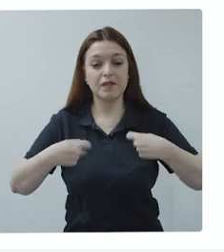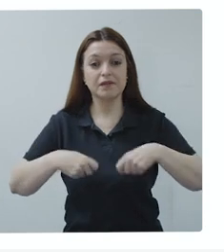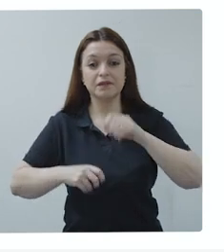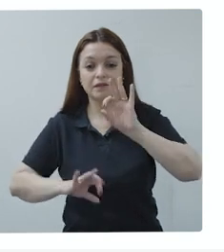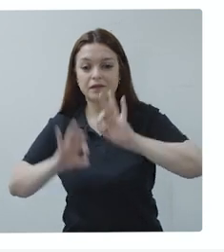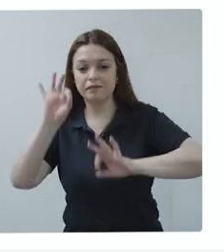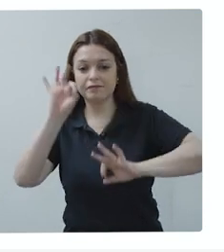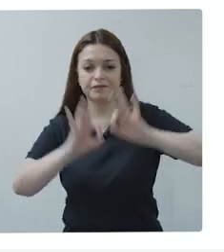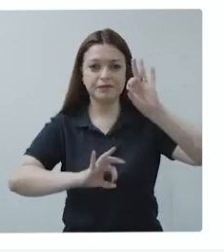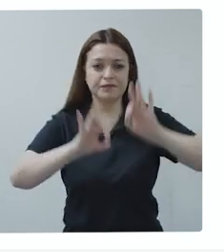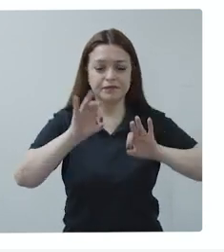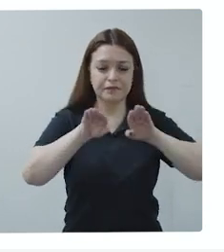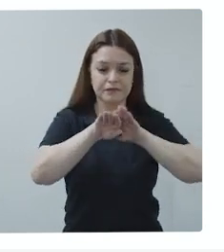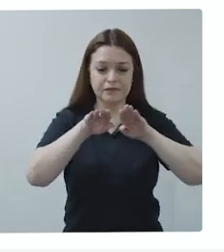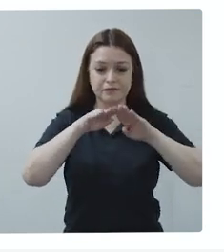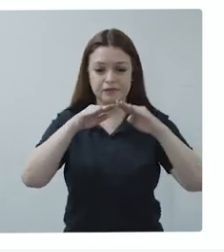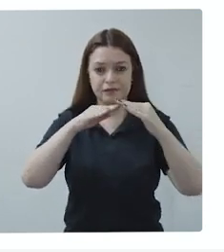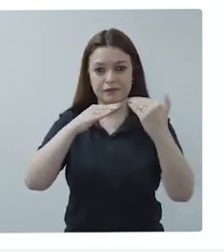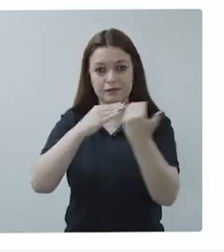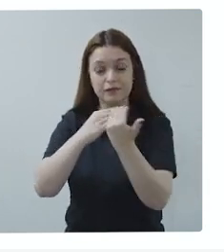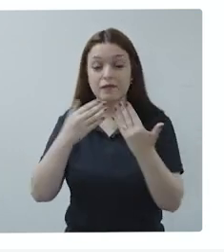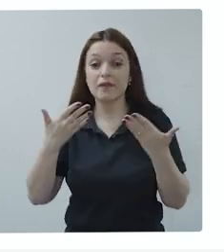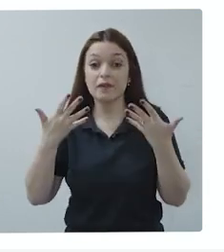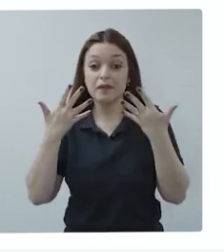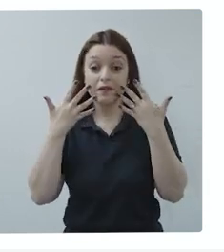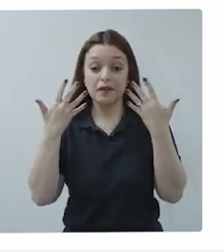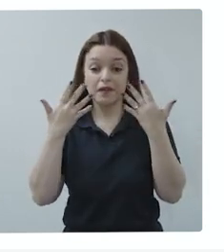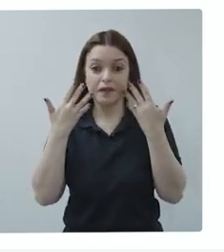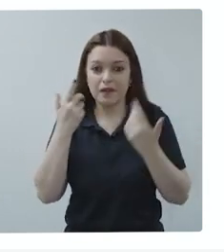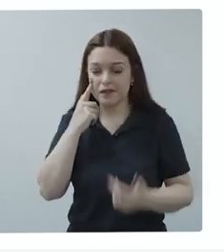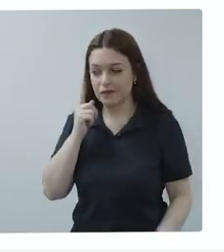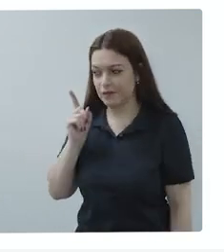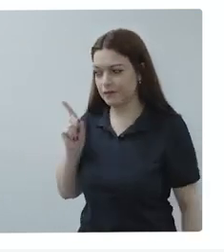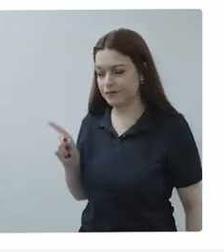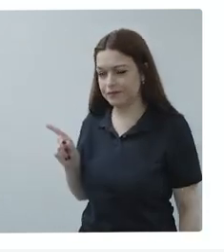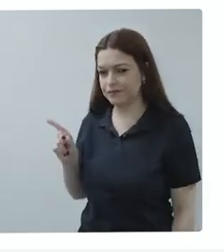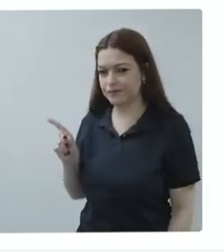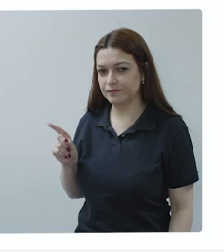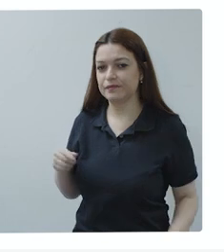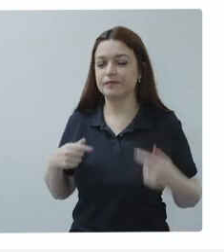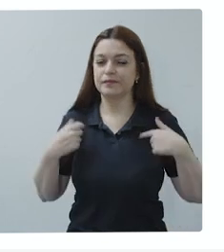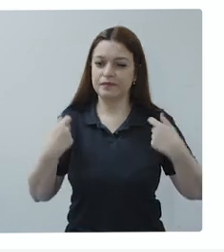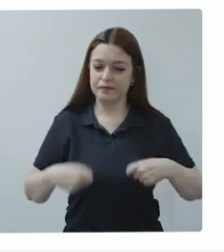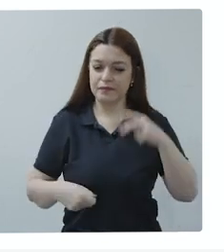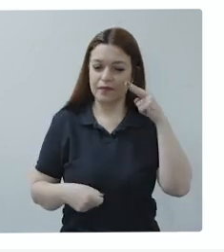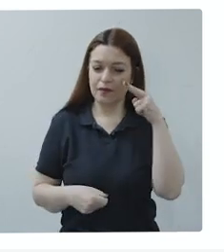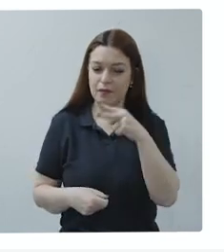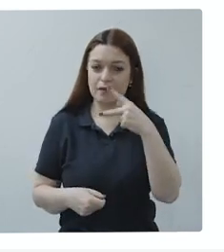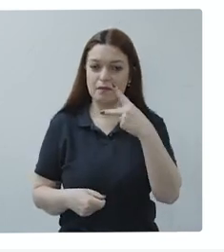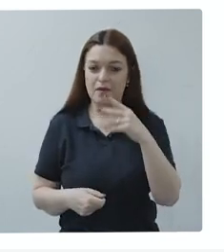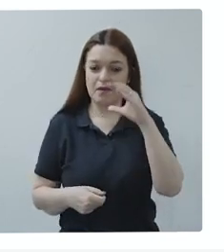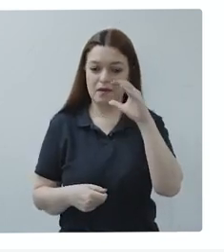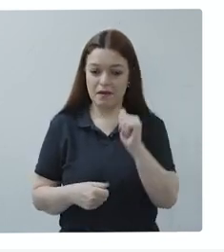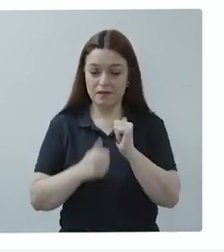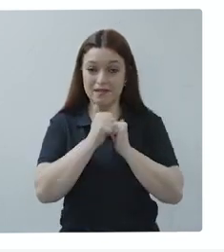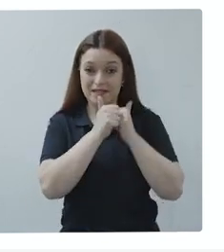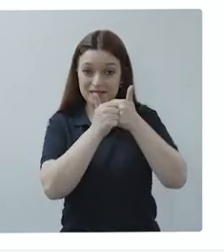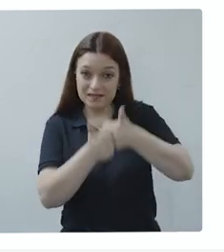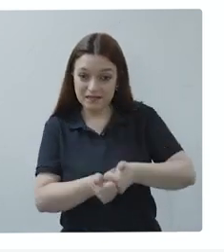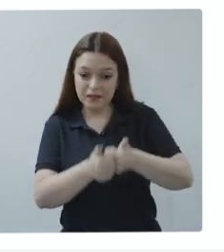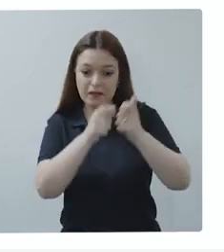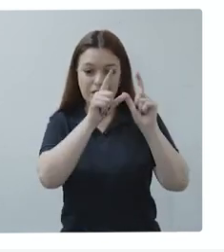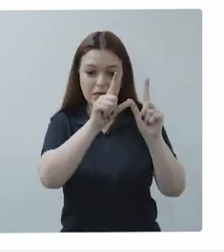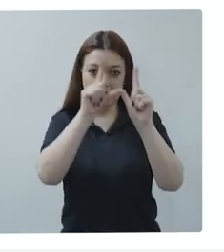o quebra-cabeça do gato. Prestem bastante atenção nas peças e levem as